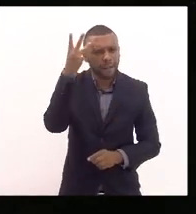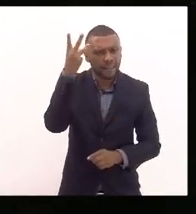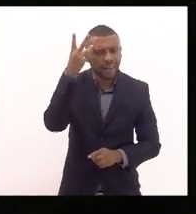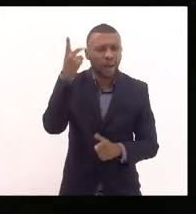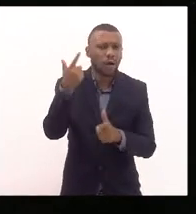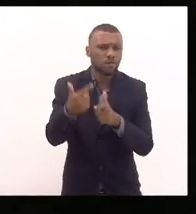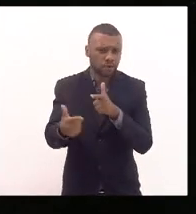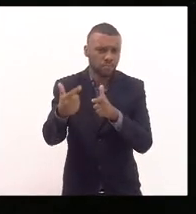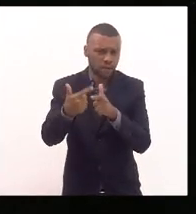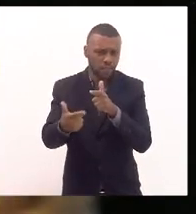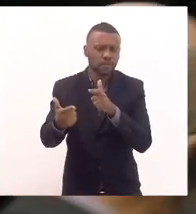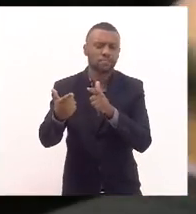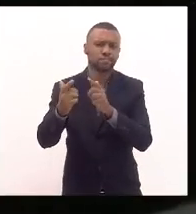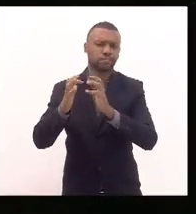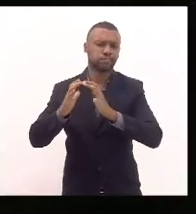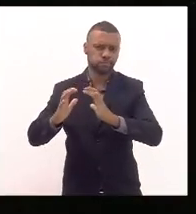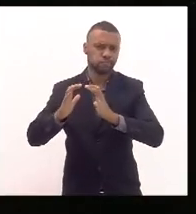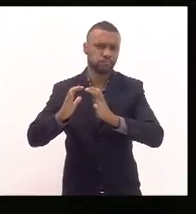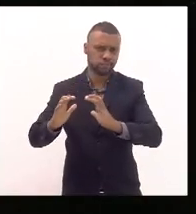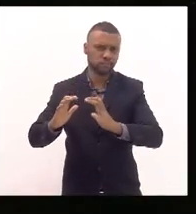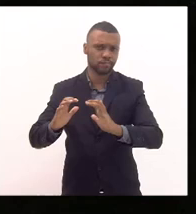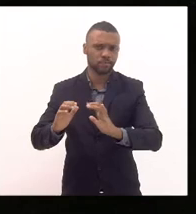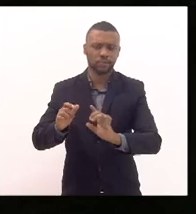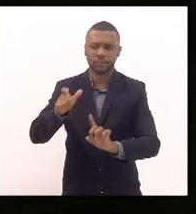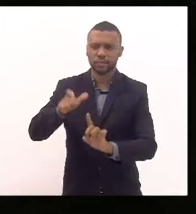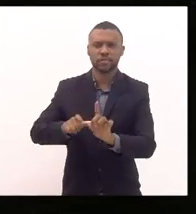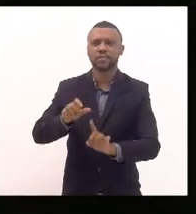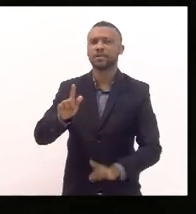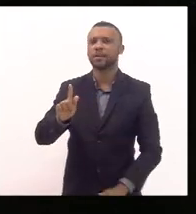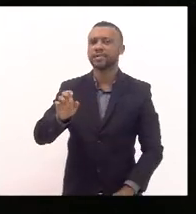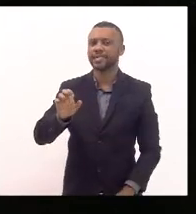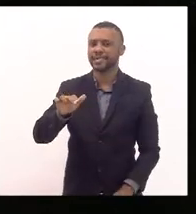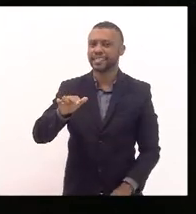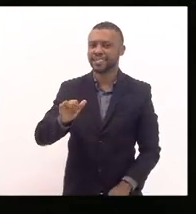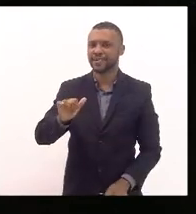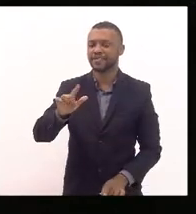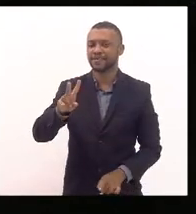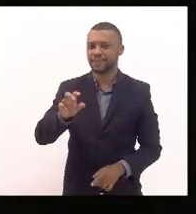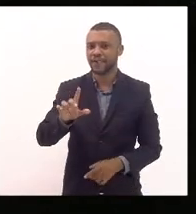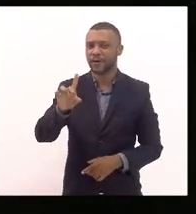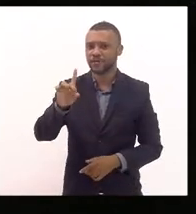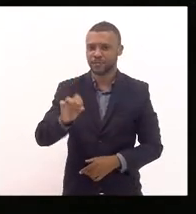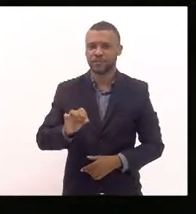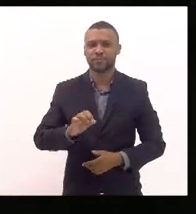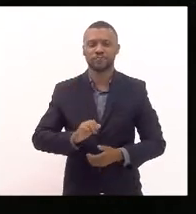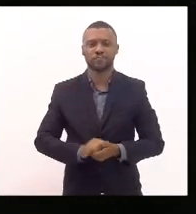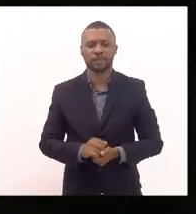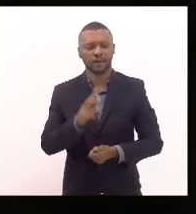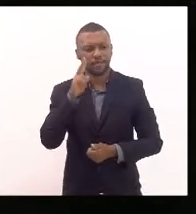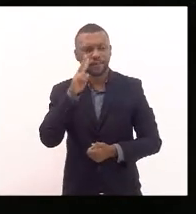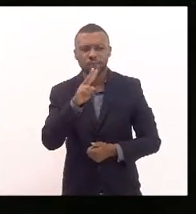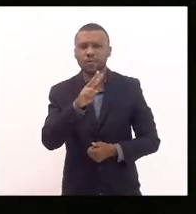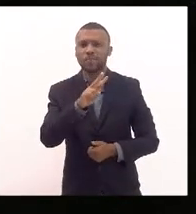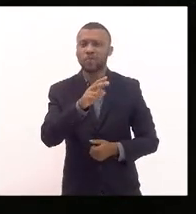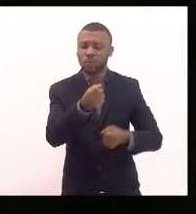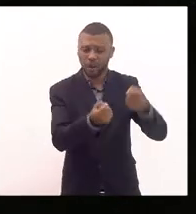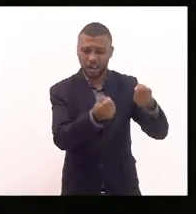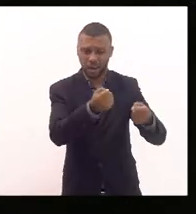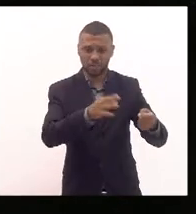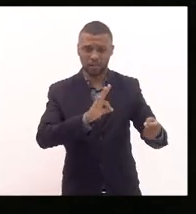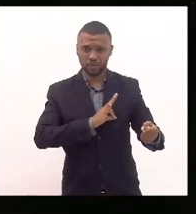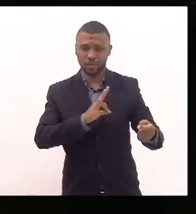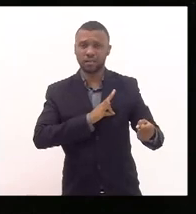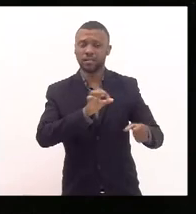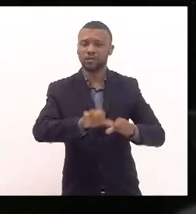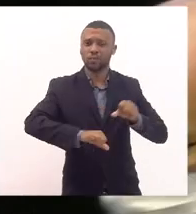neurológicos Genivaldo vimos uma viatura se transformar